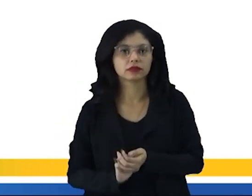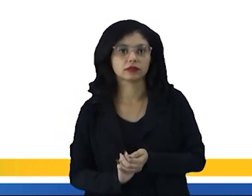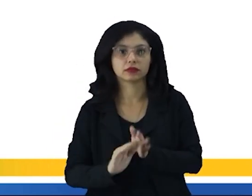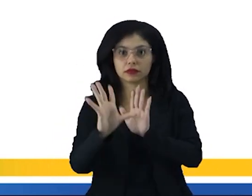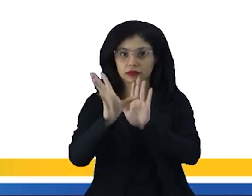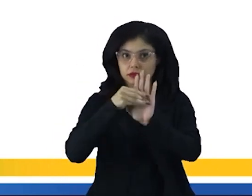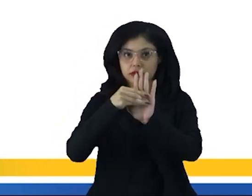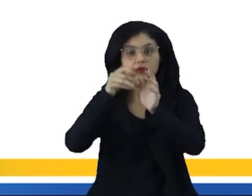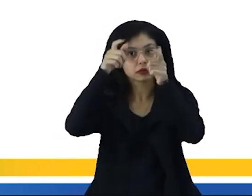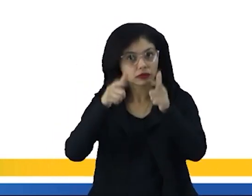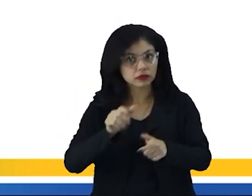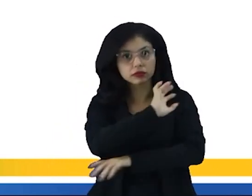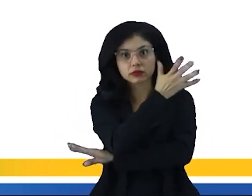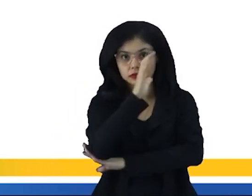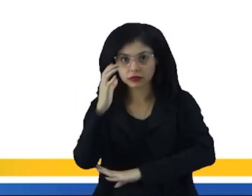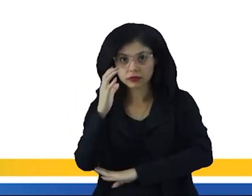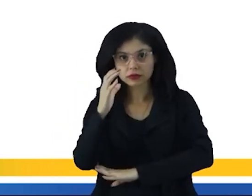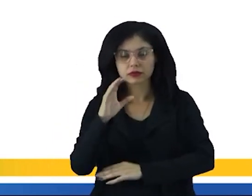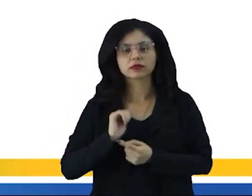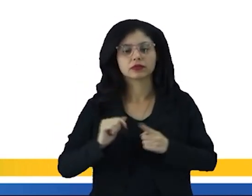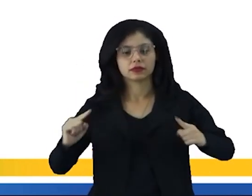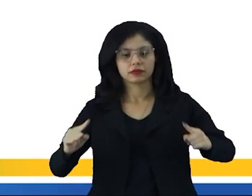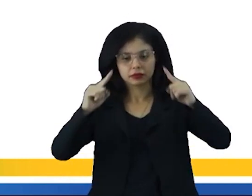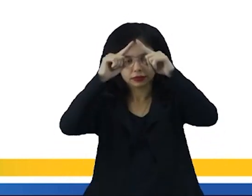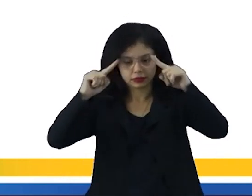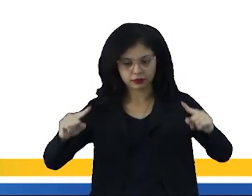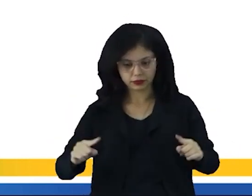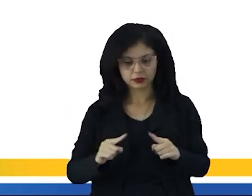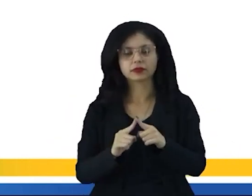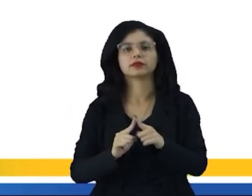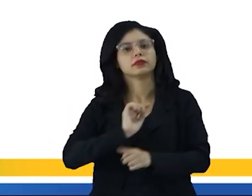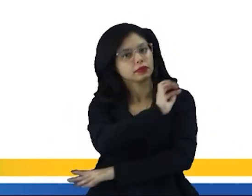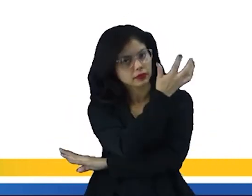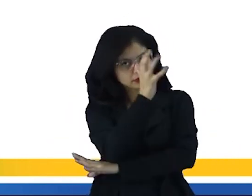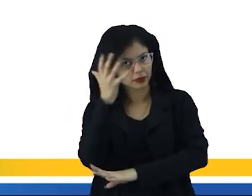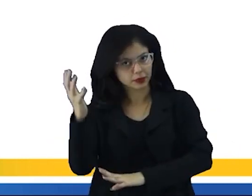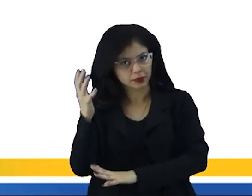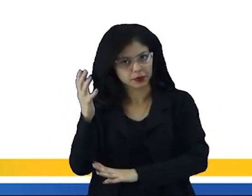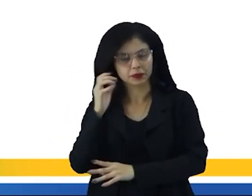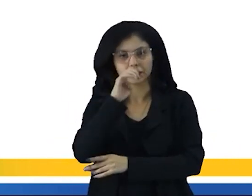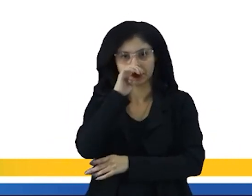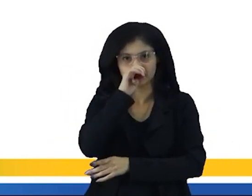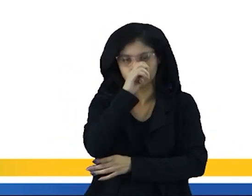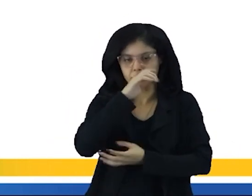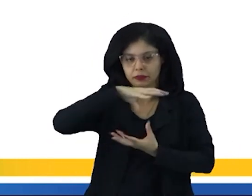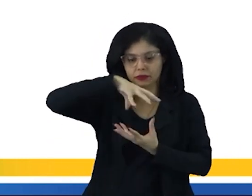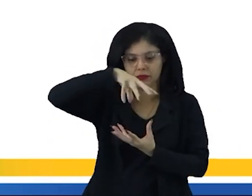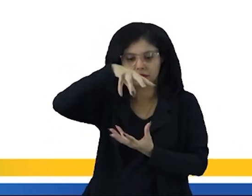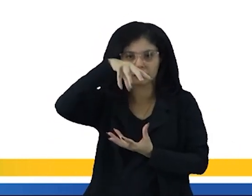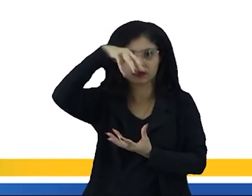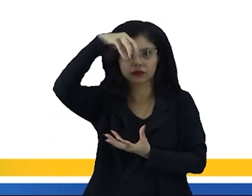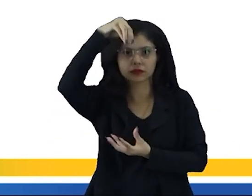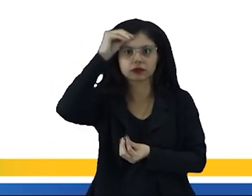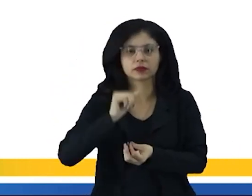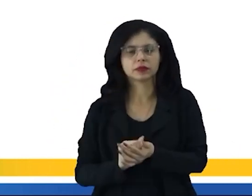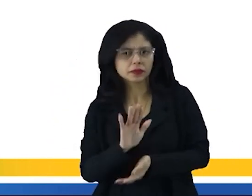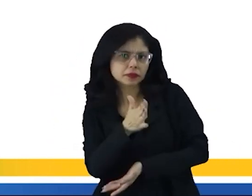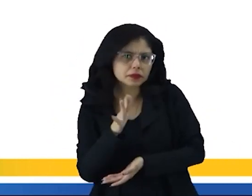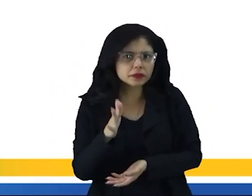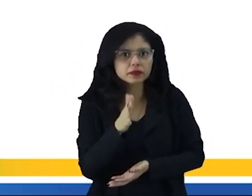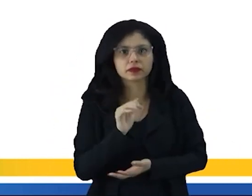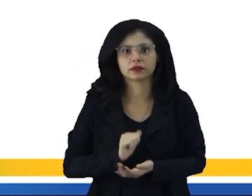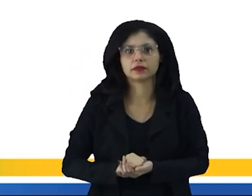está localizada a floresta de conífera, como disse anteriormente, as florestas com forma de cone. Então elas ficam pelo